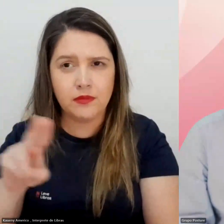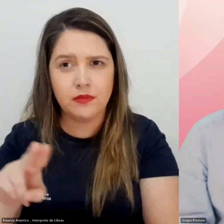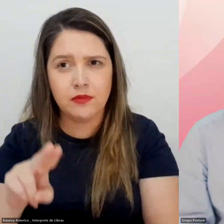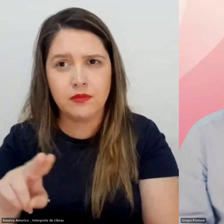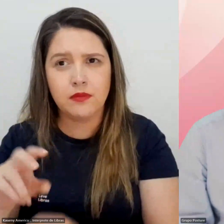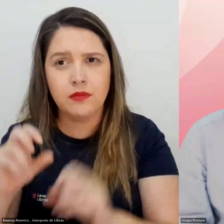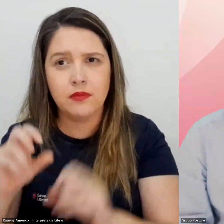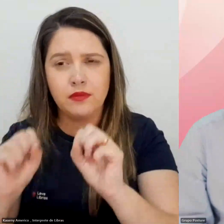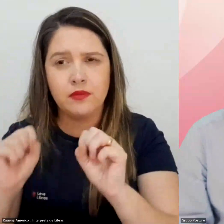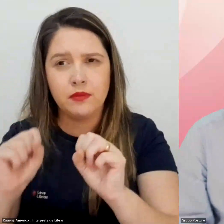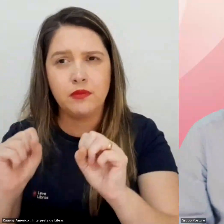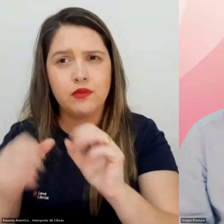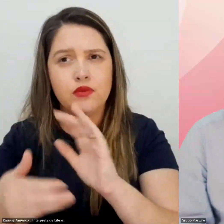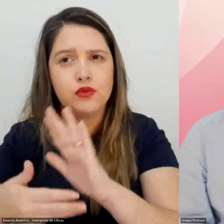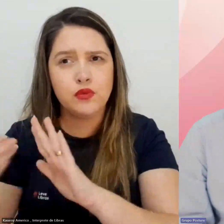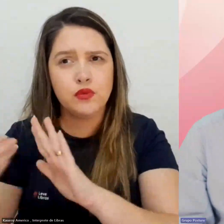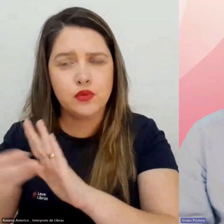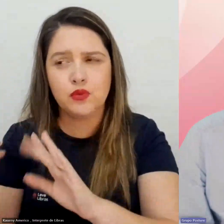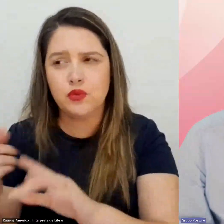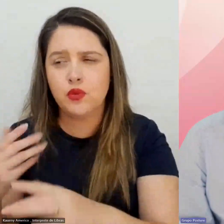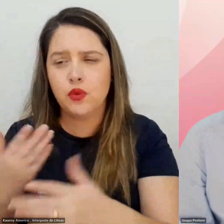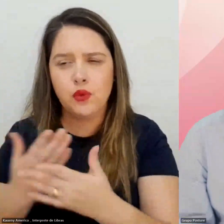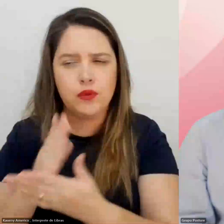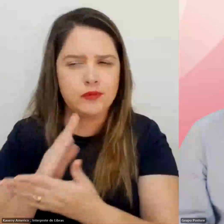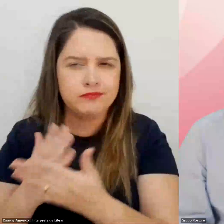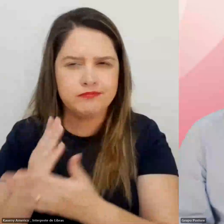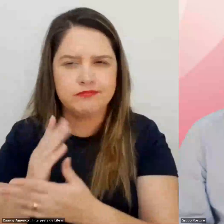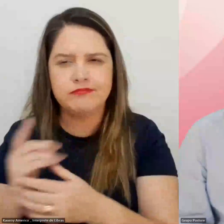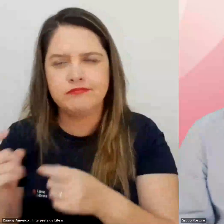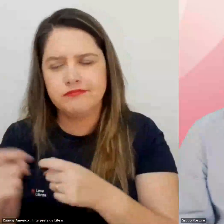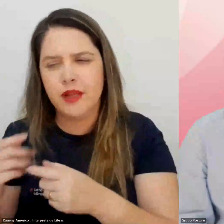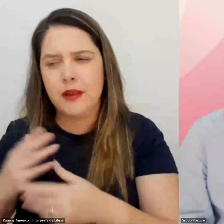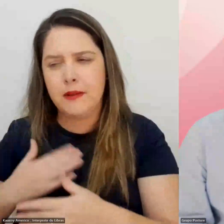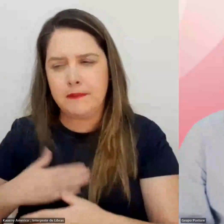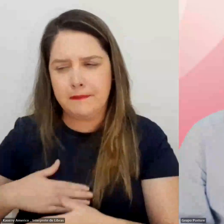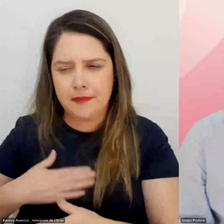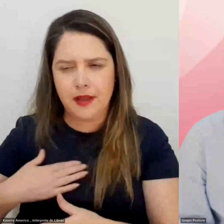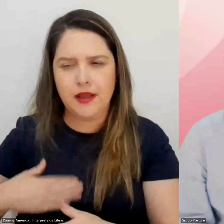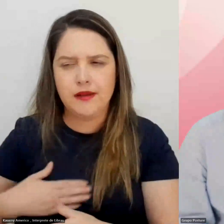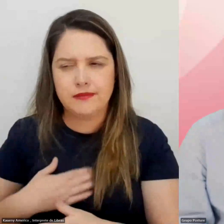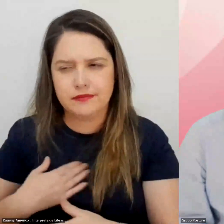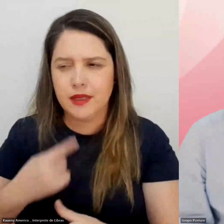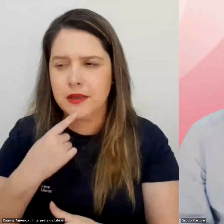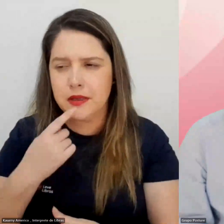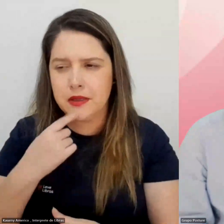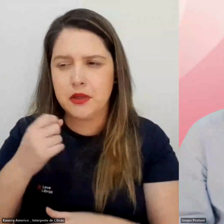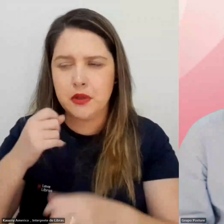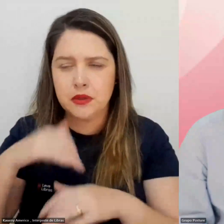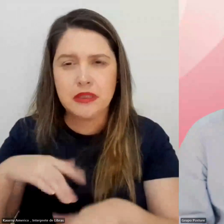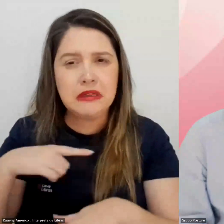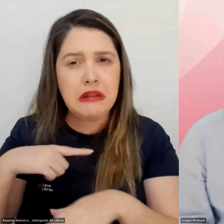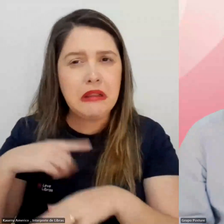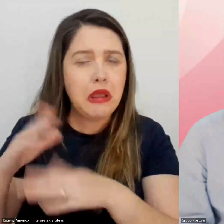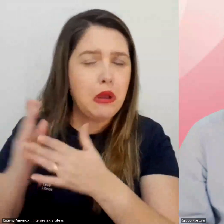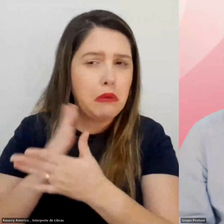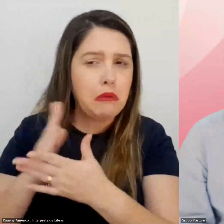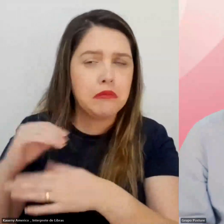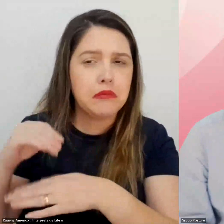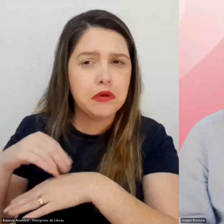diminuir o incômodo, né, de peso da mama Sim. durante a menstruação. Se tem alguma dica, em relação